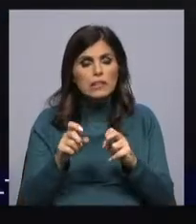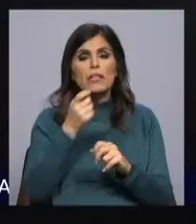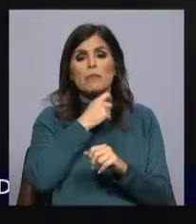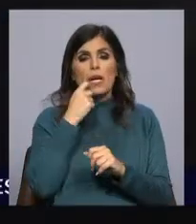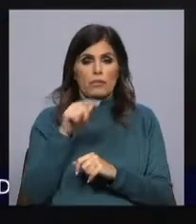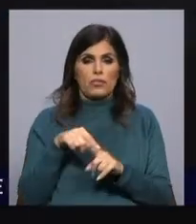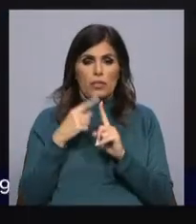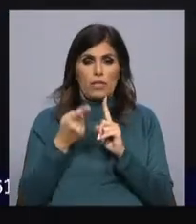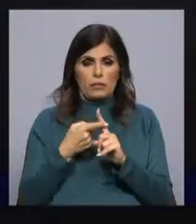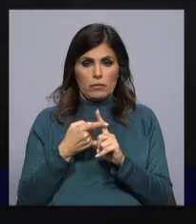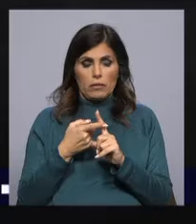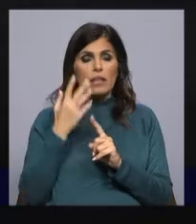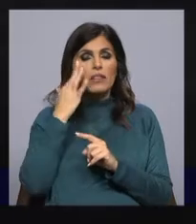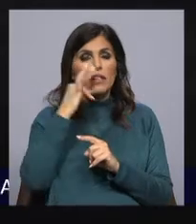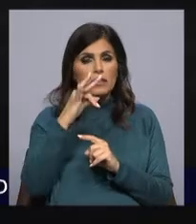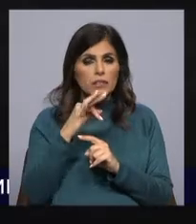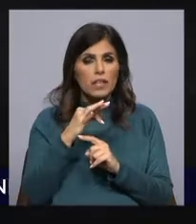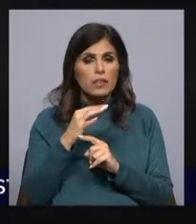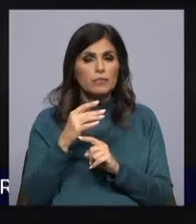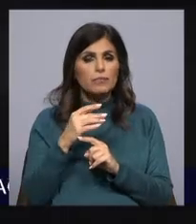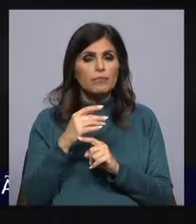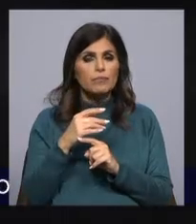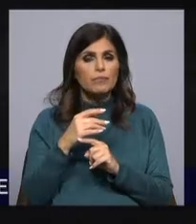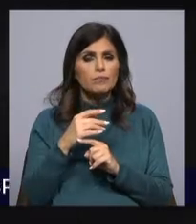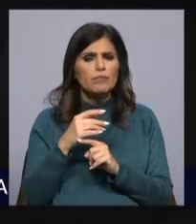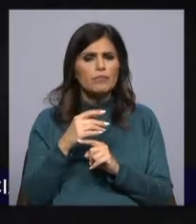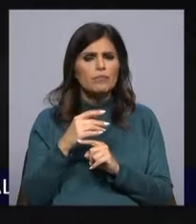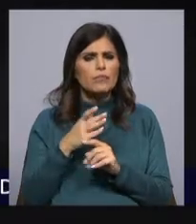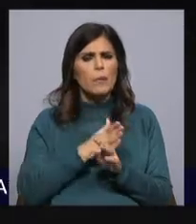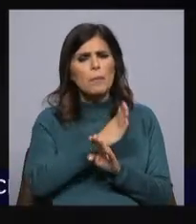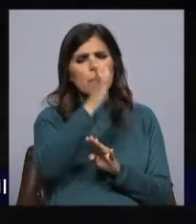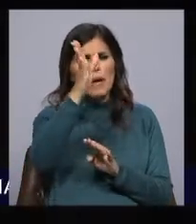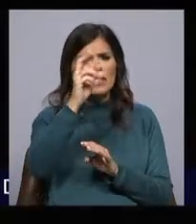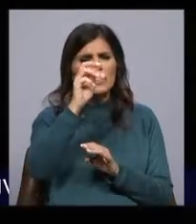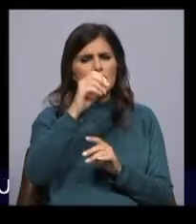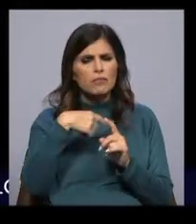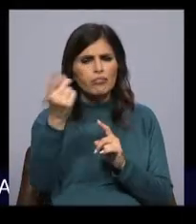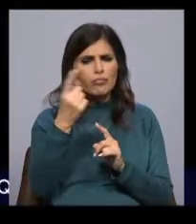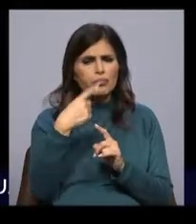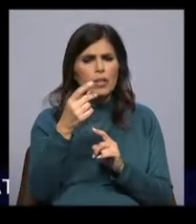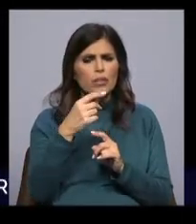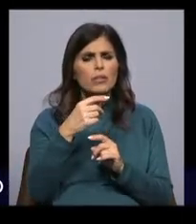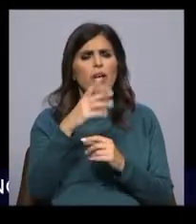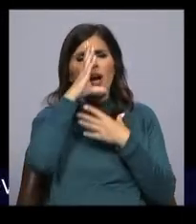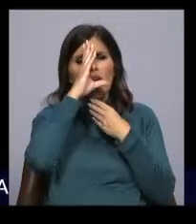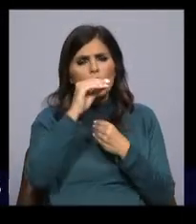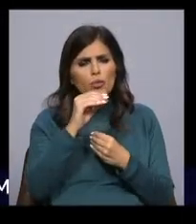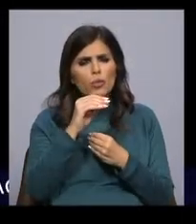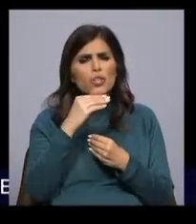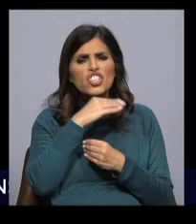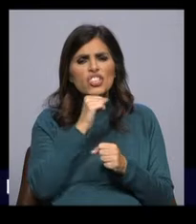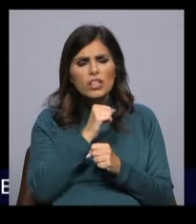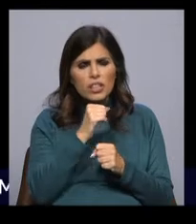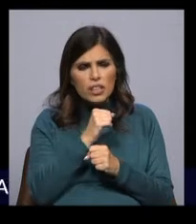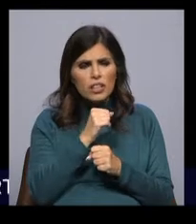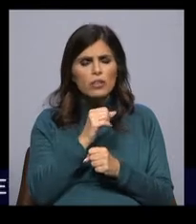ano vai tentar passar cerca de 30 vezes pelas luas geladas de Júpiter, nomeadamente Europa,